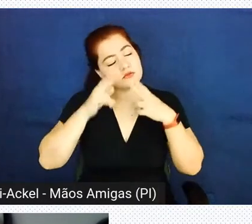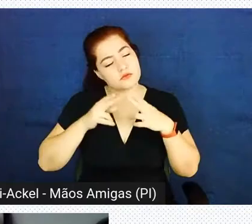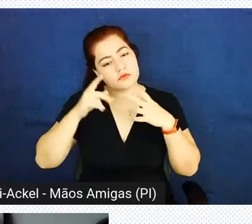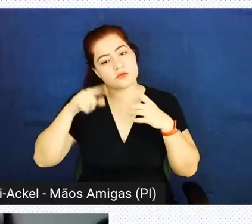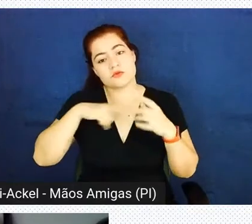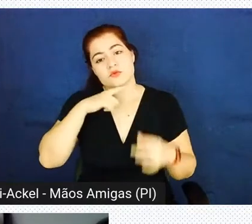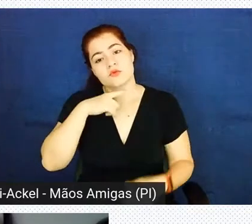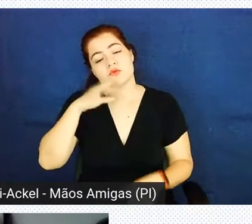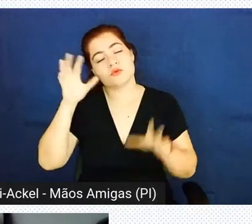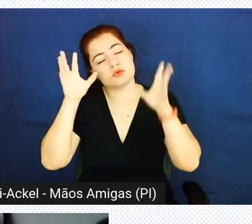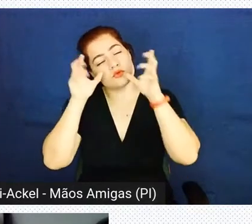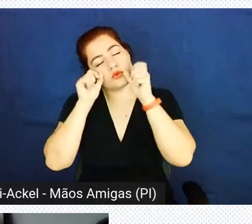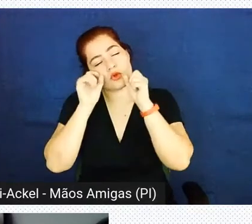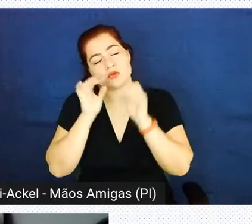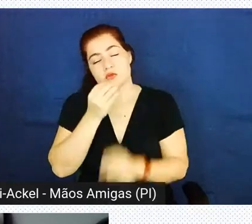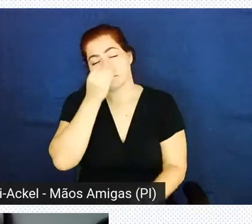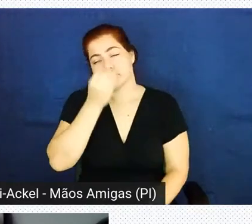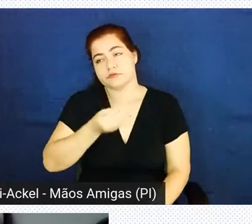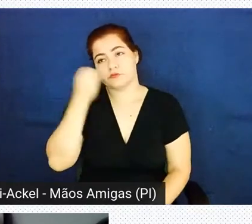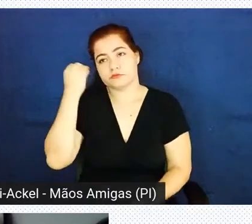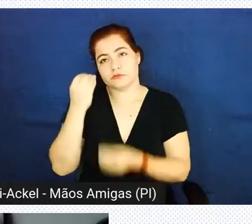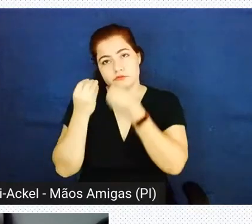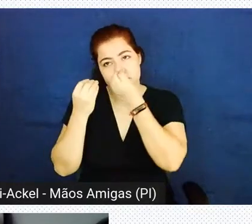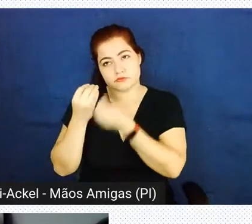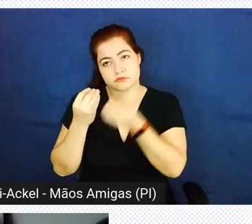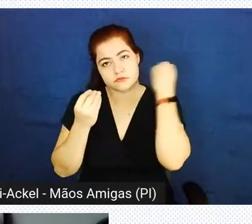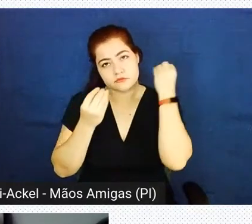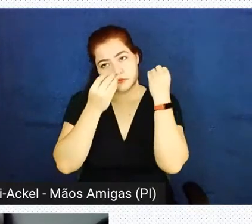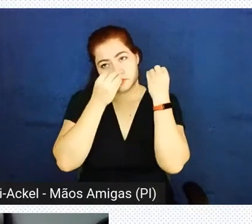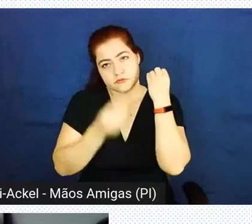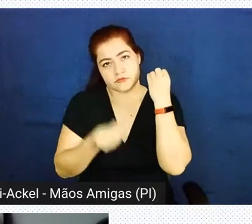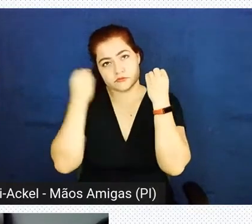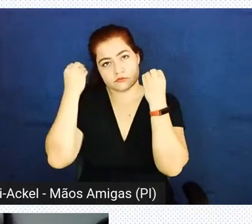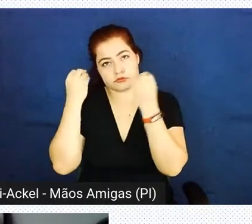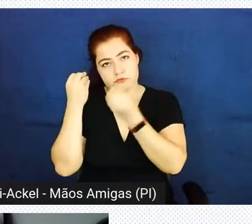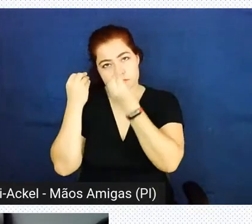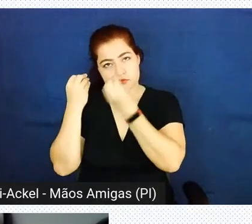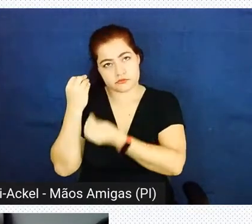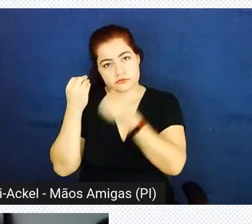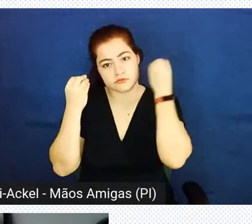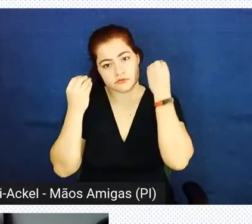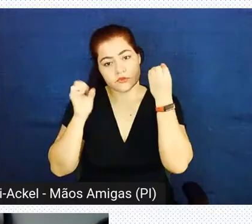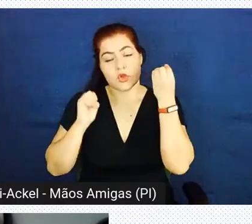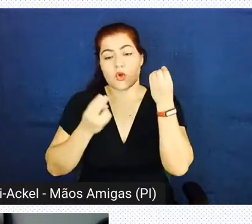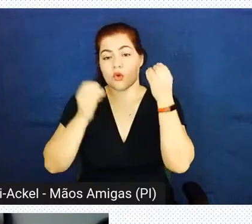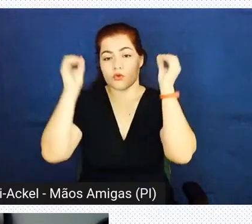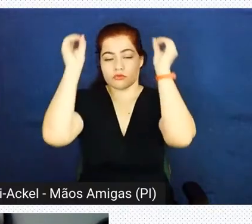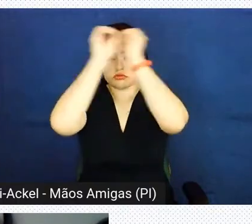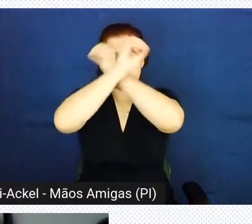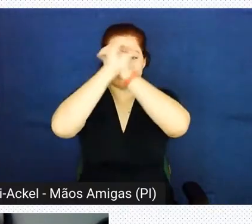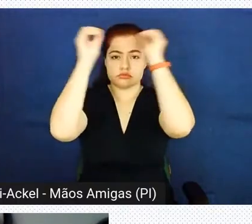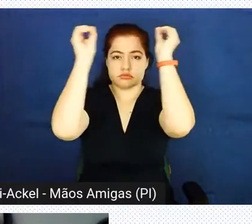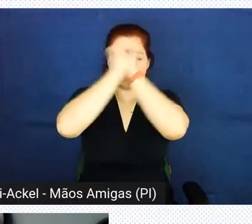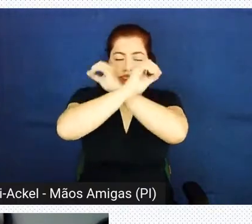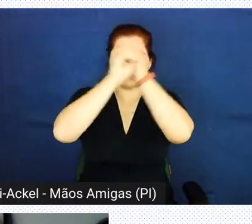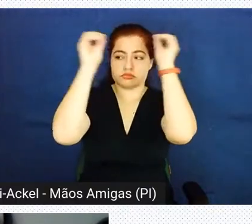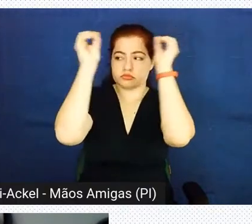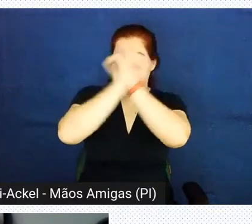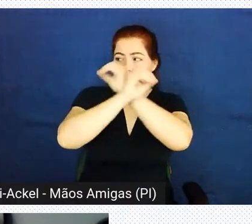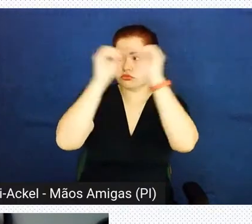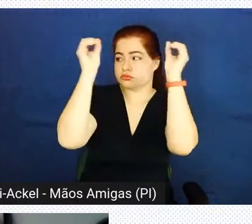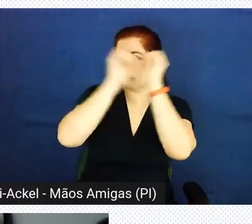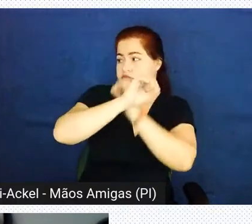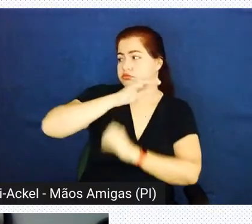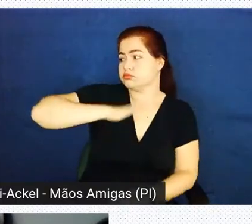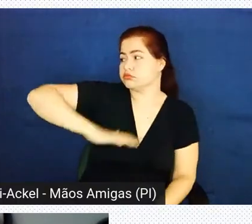ou da ignorância em torno da realidade existencial, tem um significado semelhante a